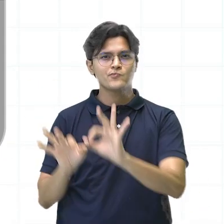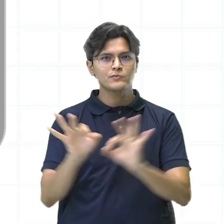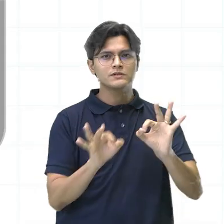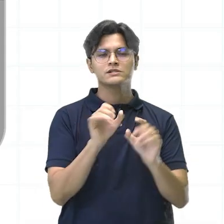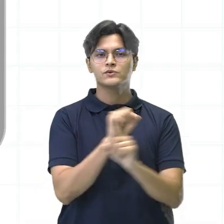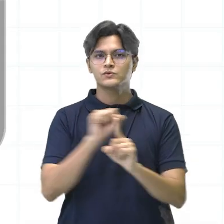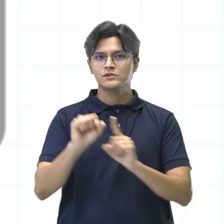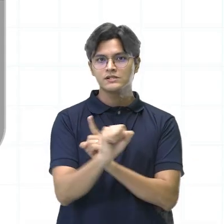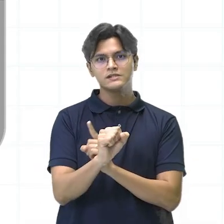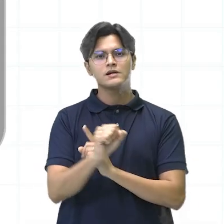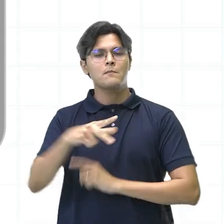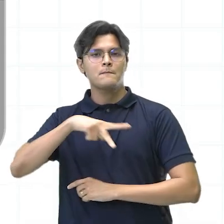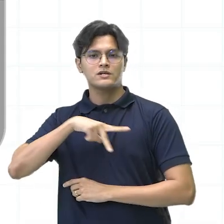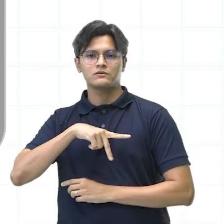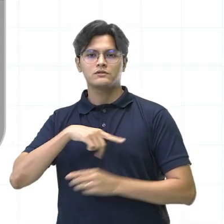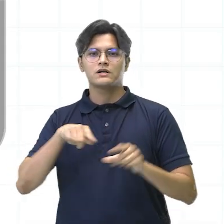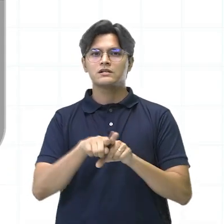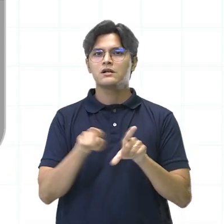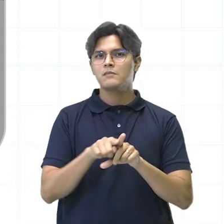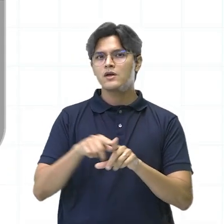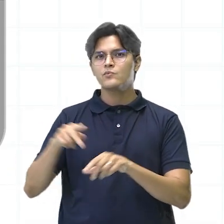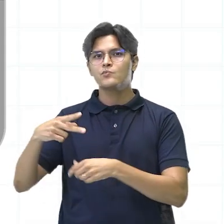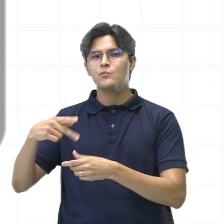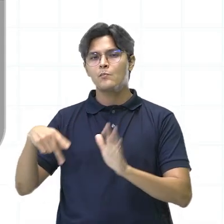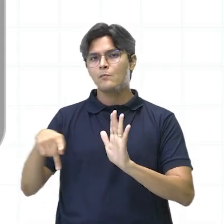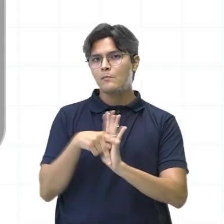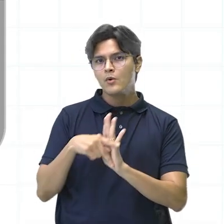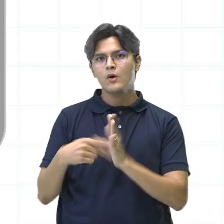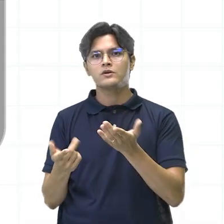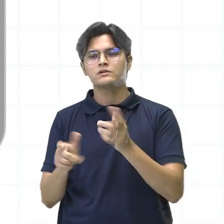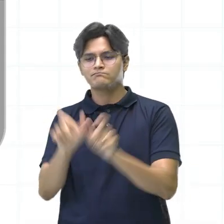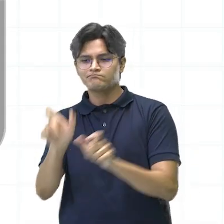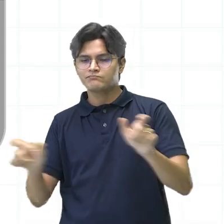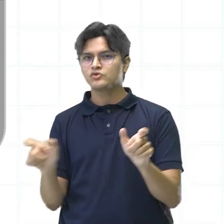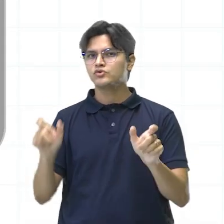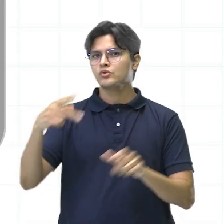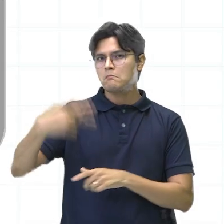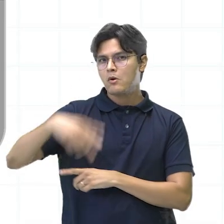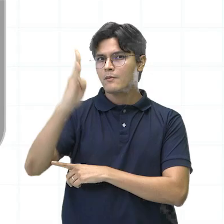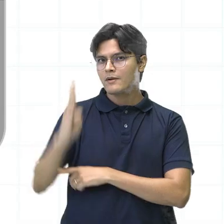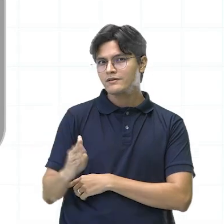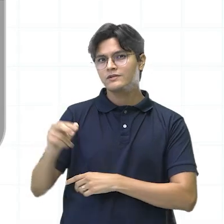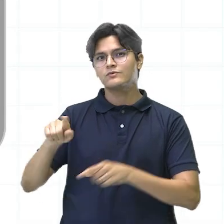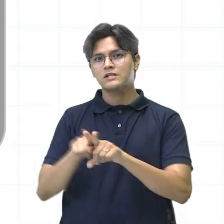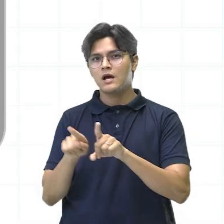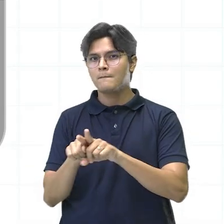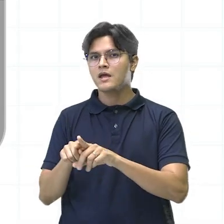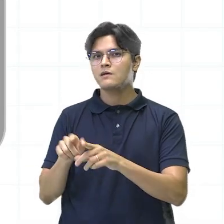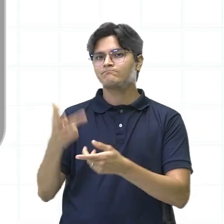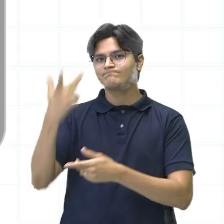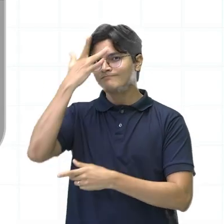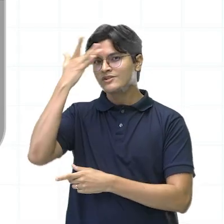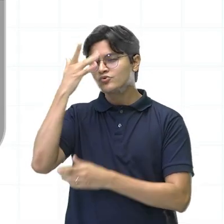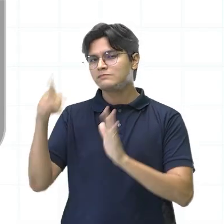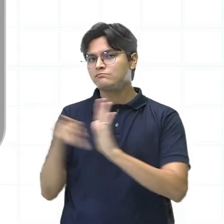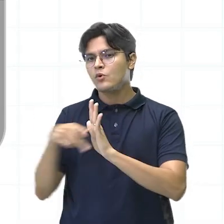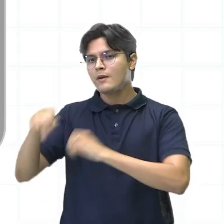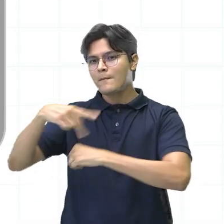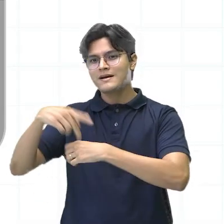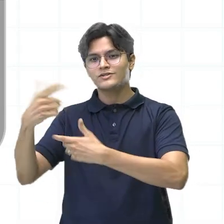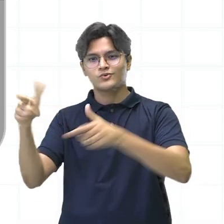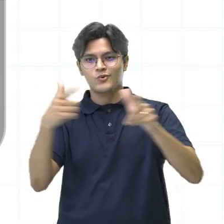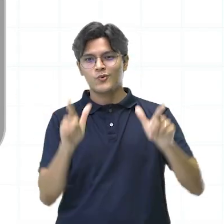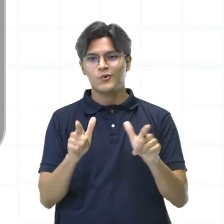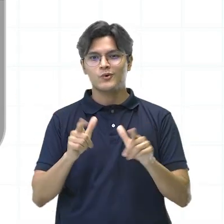particulares estrangeiros e residentes no Brasil. Então, é aquilo que é importante artisticamente para a